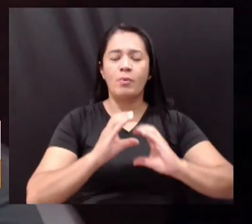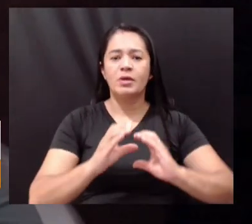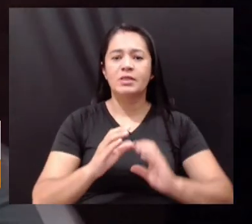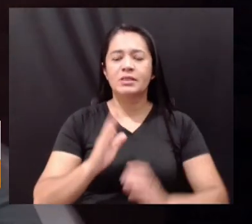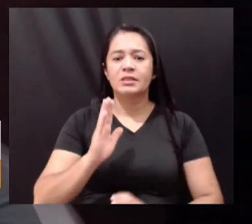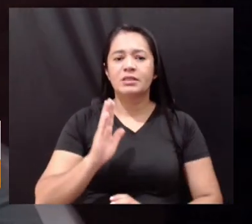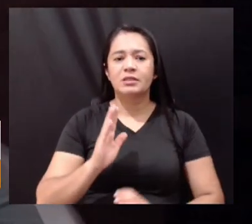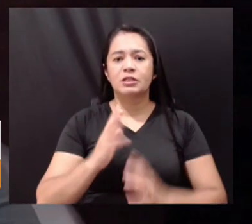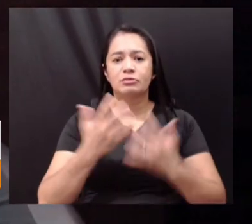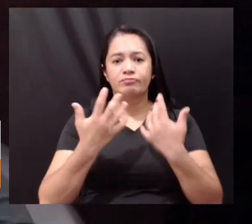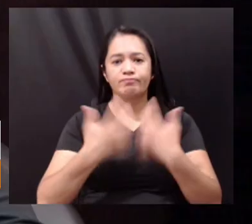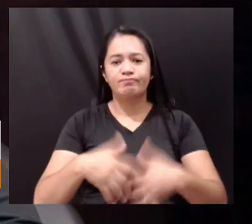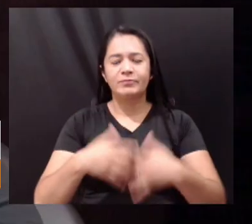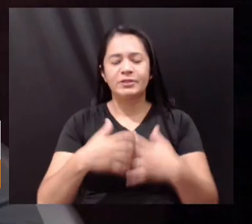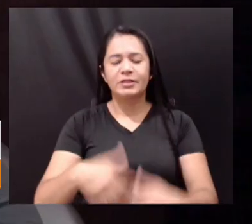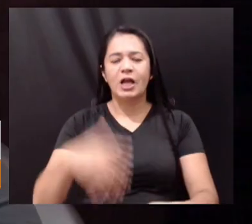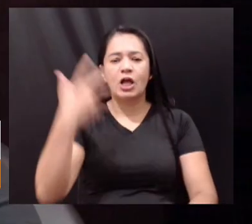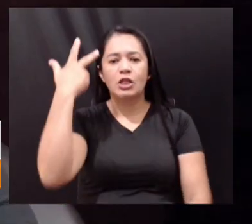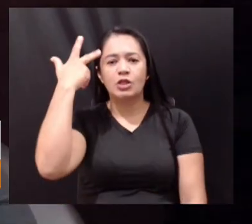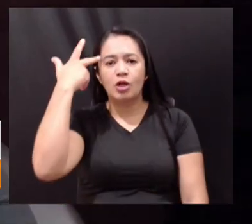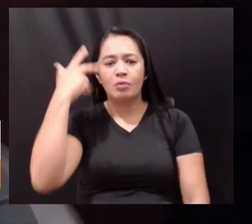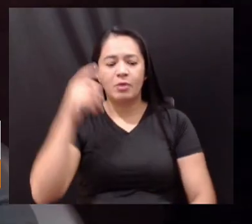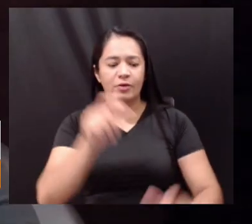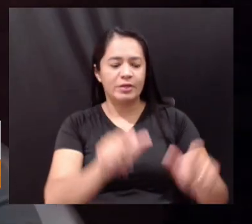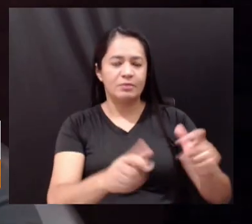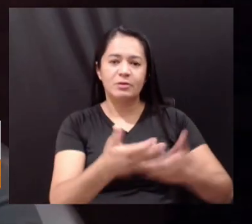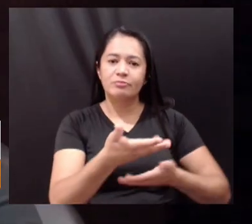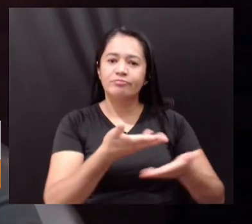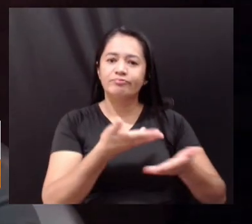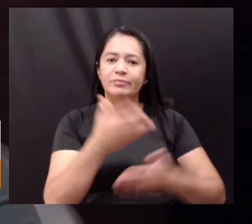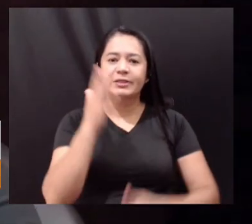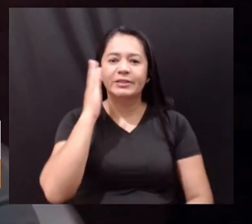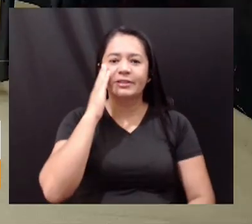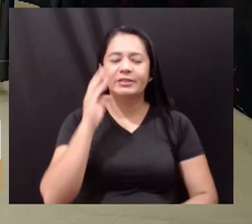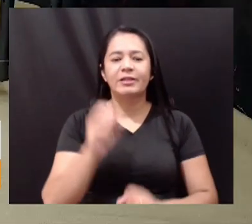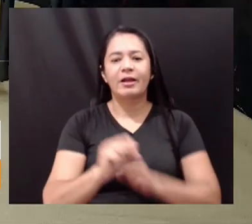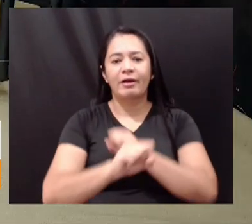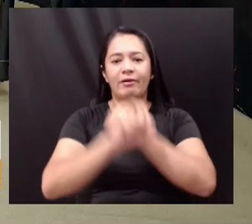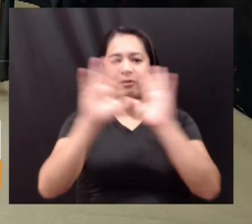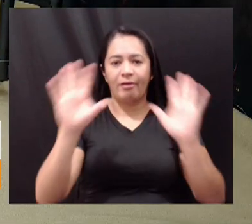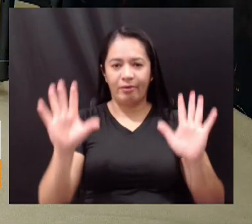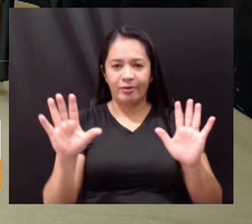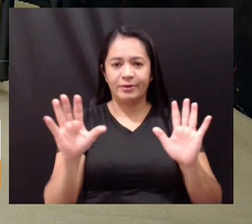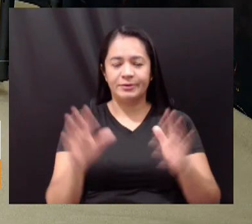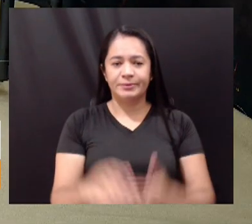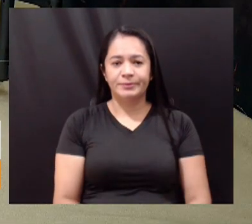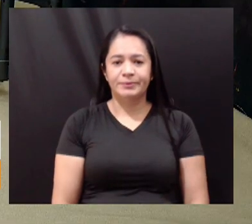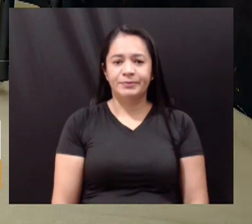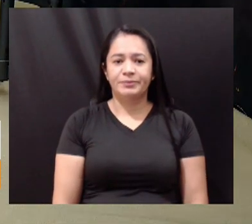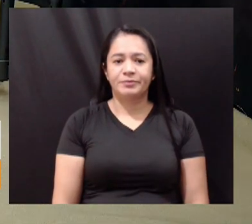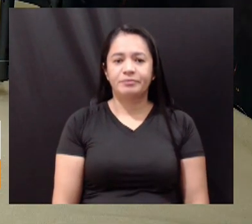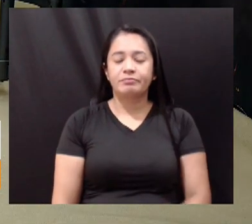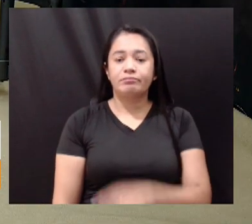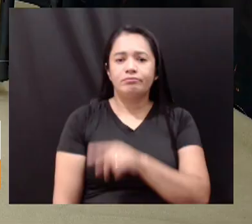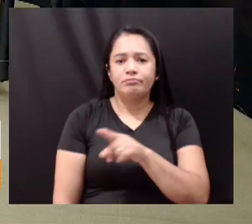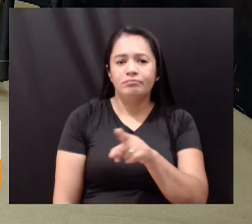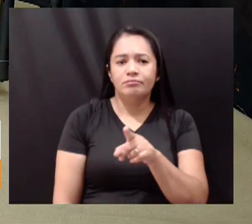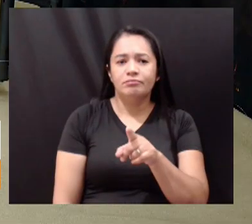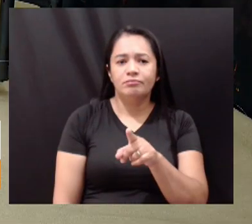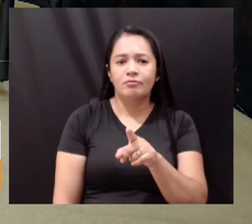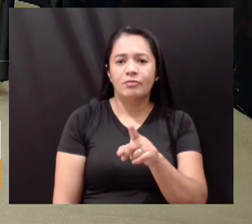e as pessoas se entenderem na dinâmica de trabalho do dia a dia? Pois é, e você, né, como parte o